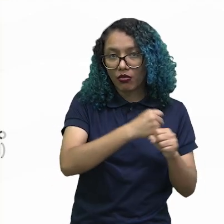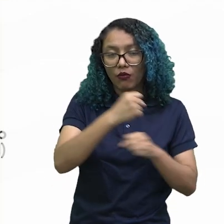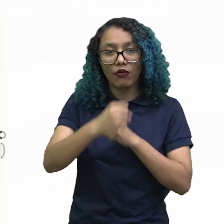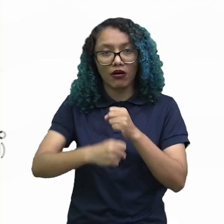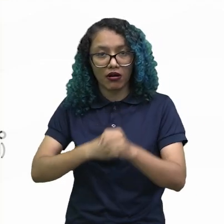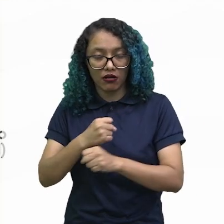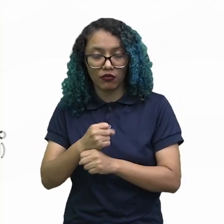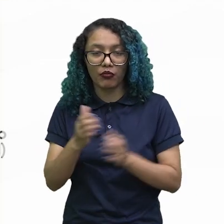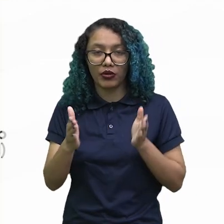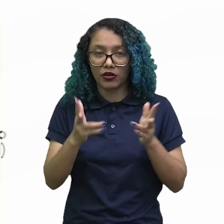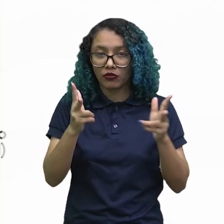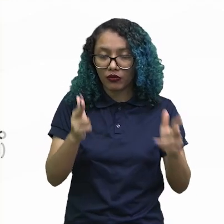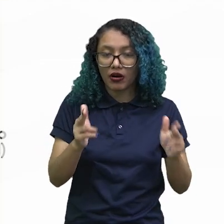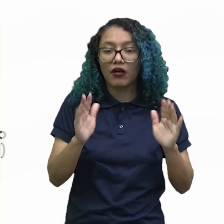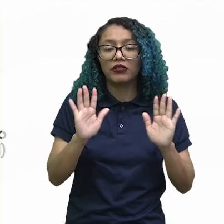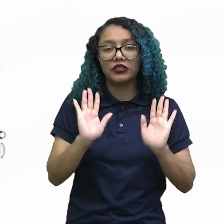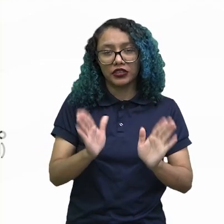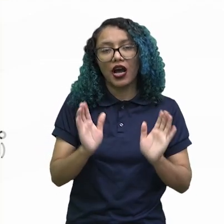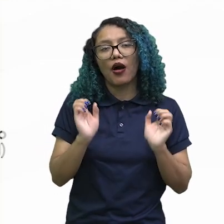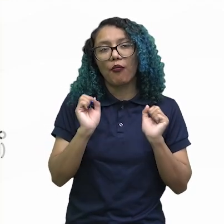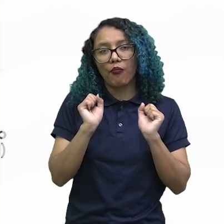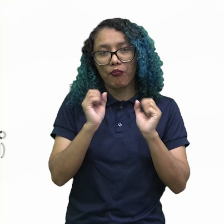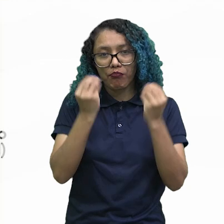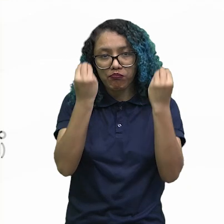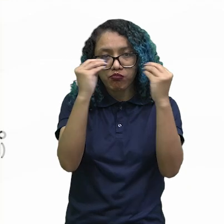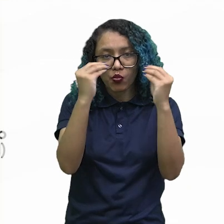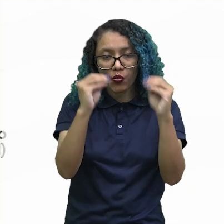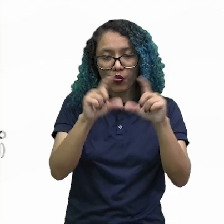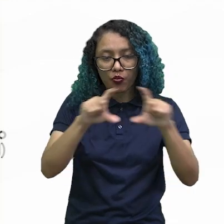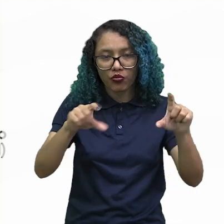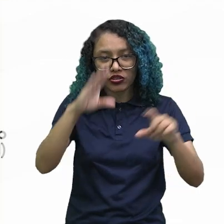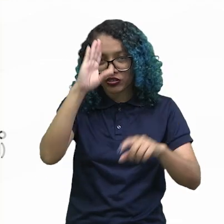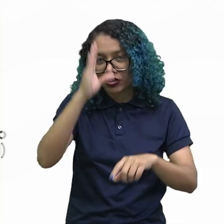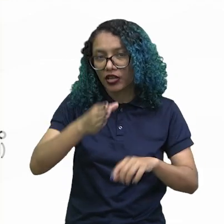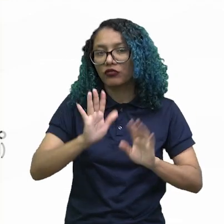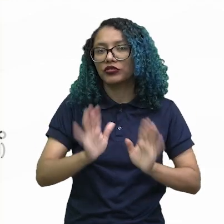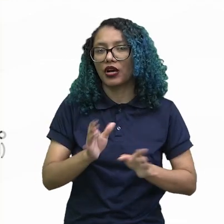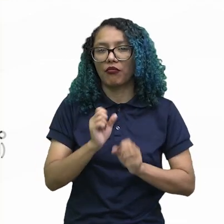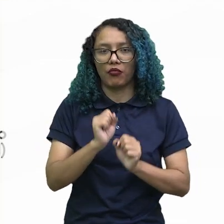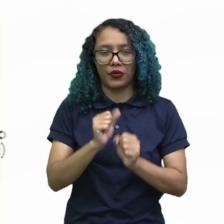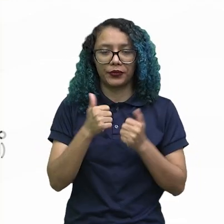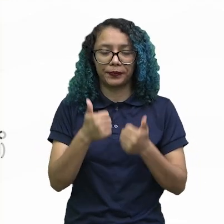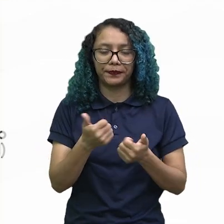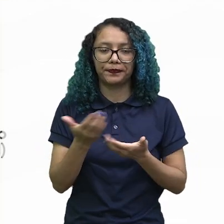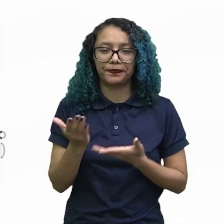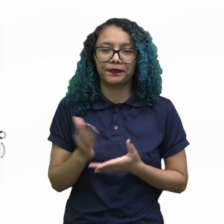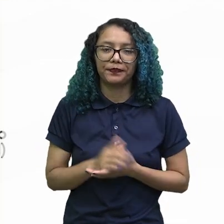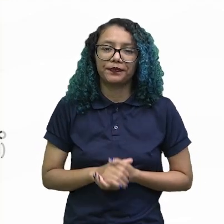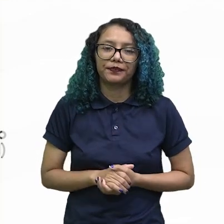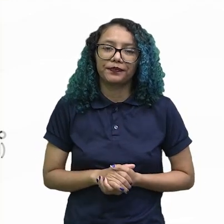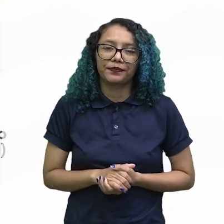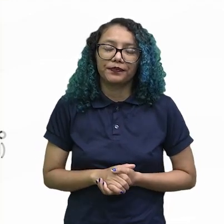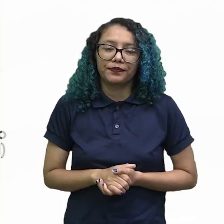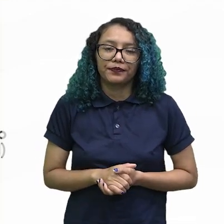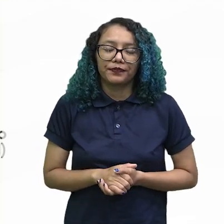né? Então, a gente já pode trabalhar a fórmula de forma direta, tá bom? Então, vamos a ela.